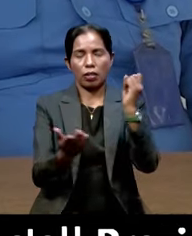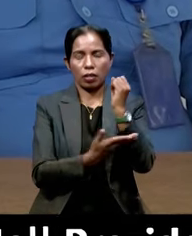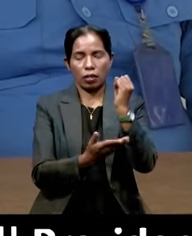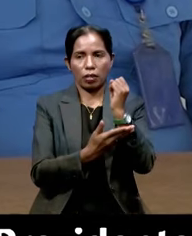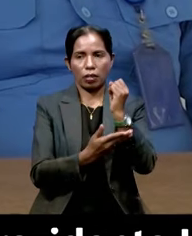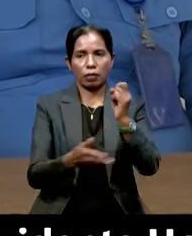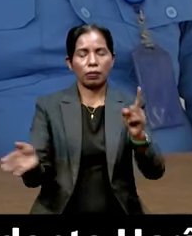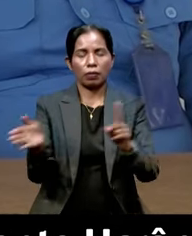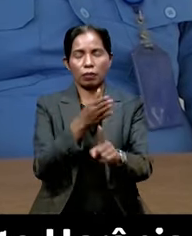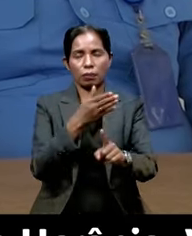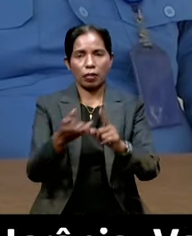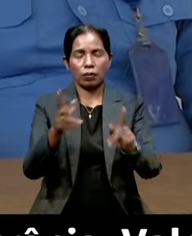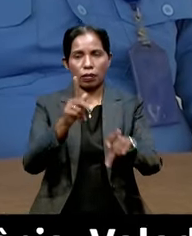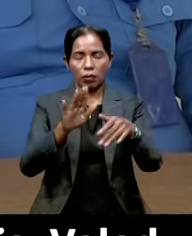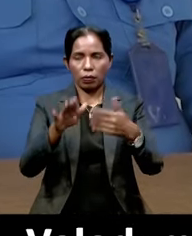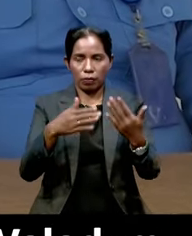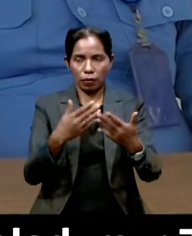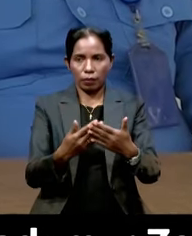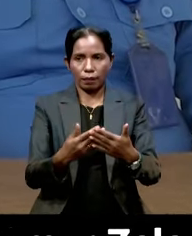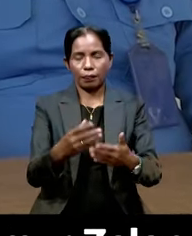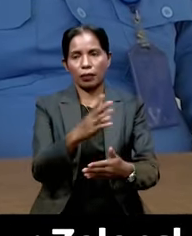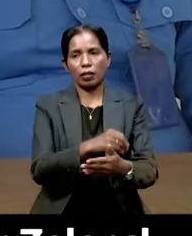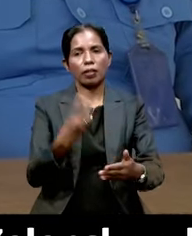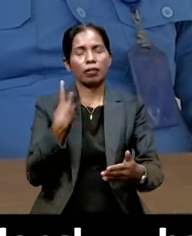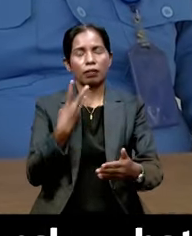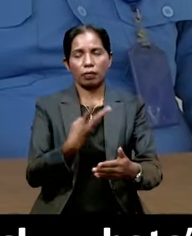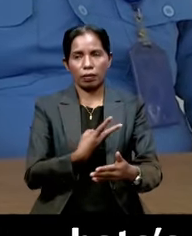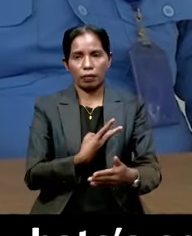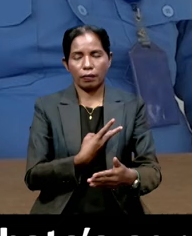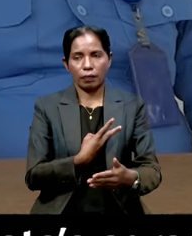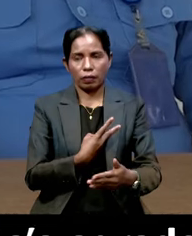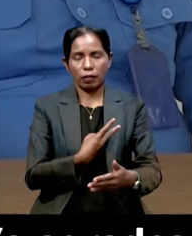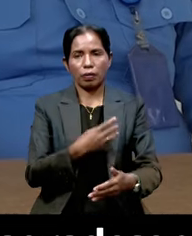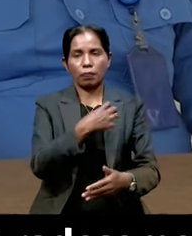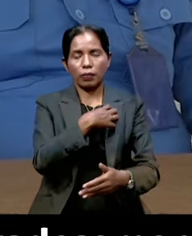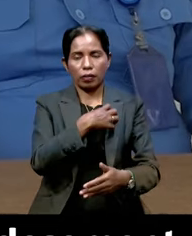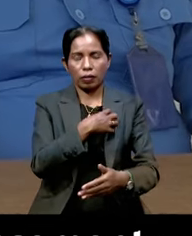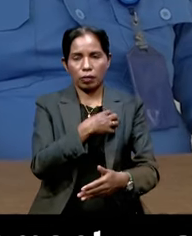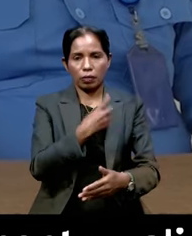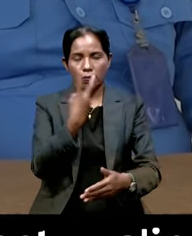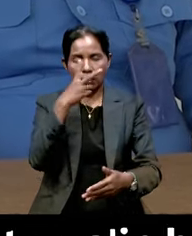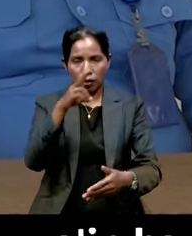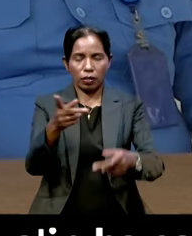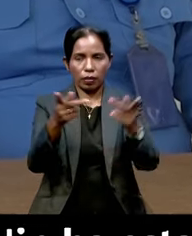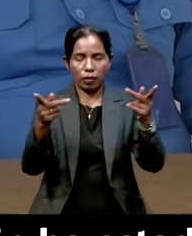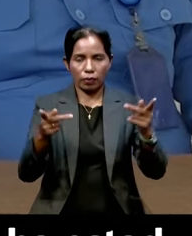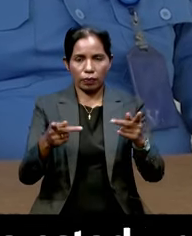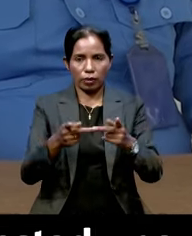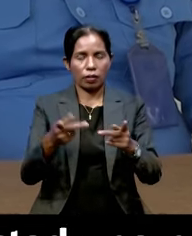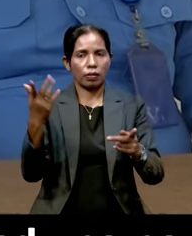baku lezaru sira iha konsumentu ne itania polisi sira tungker sia fatin iha